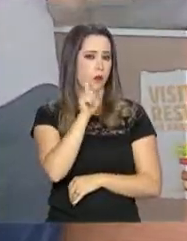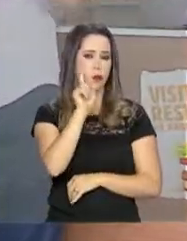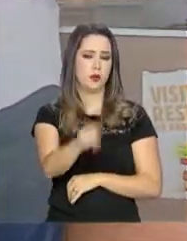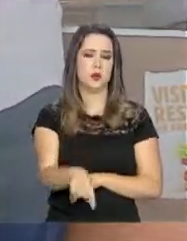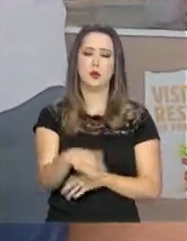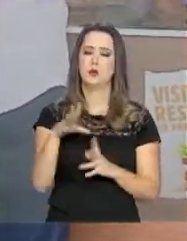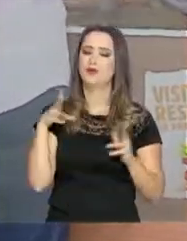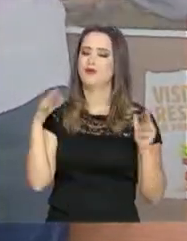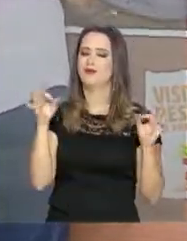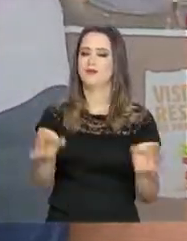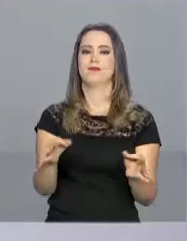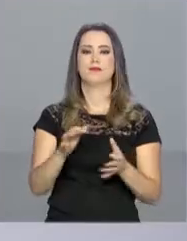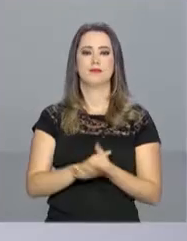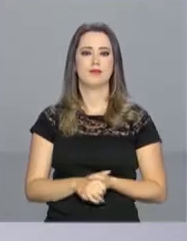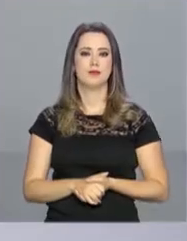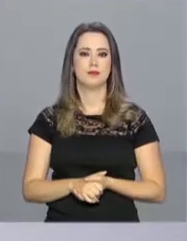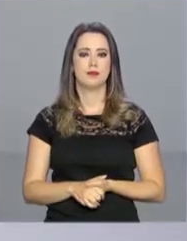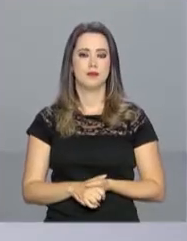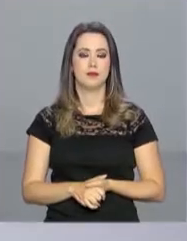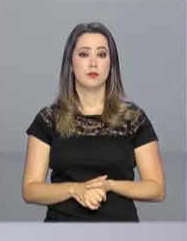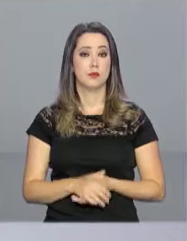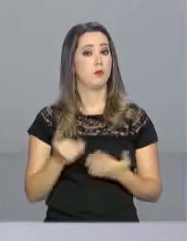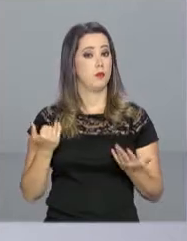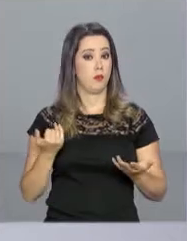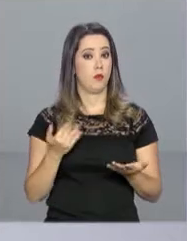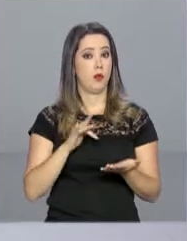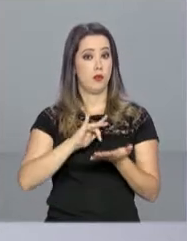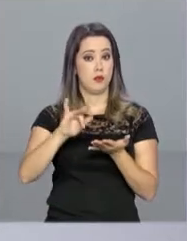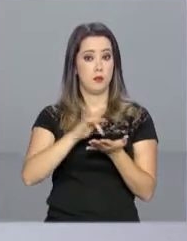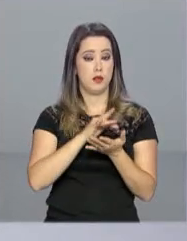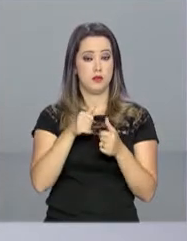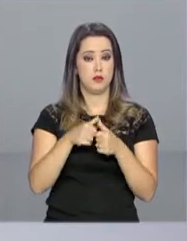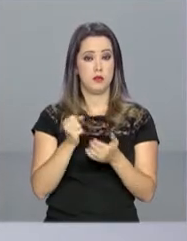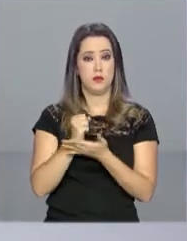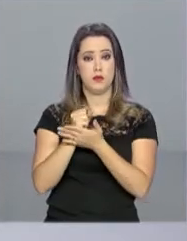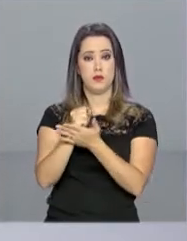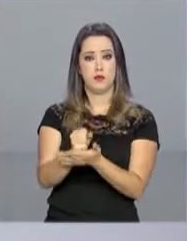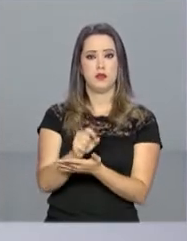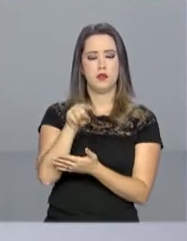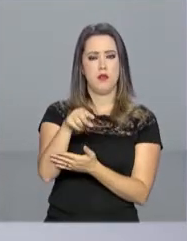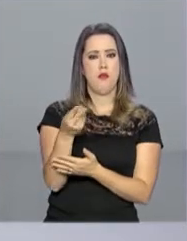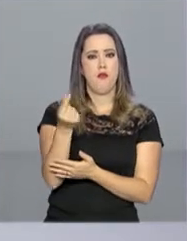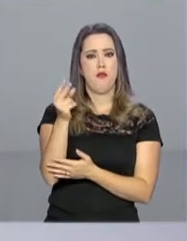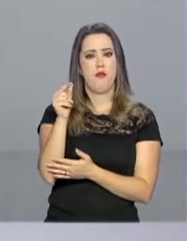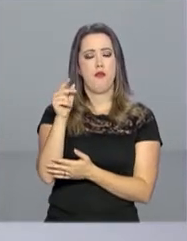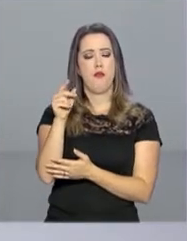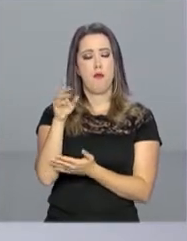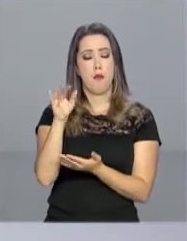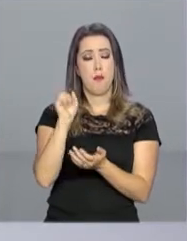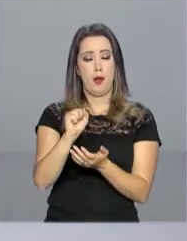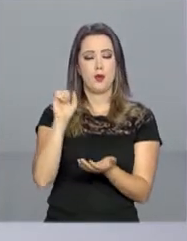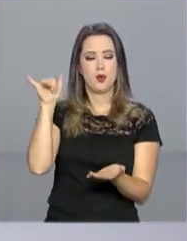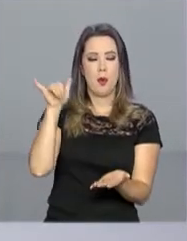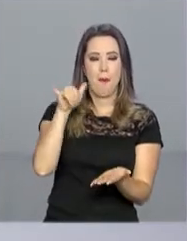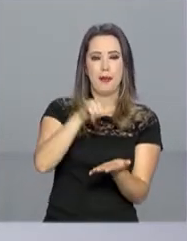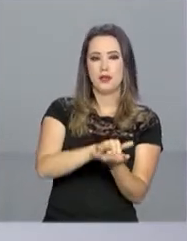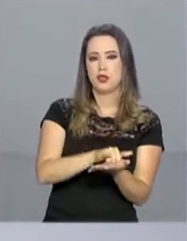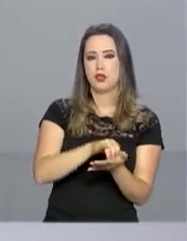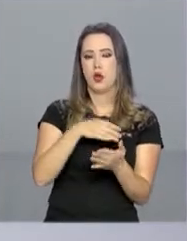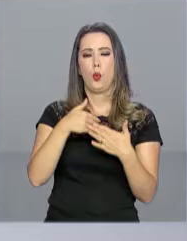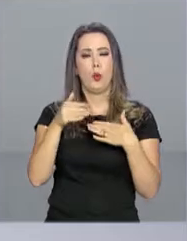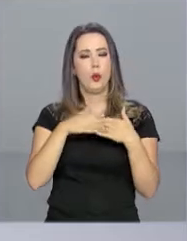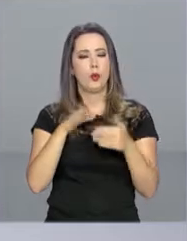está ótimo. E quando o aplicativo estiver disponível, ele vai poder ser baixado tanto em sistema